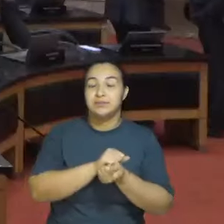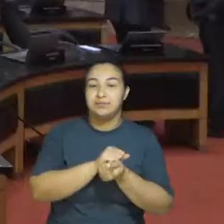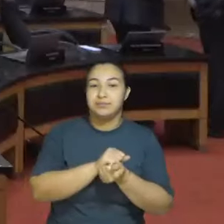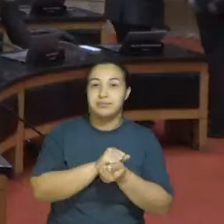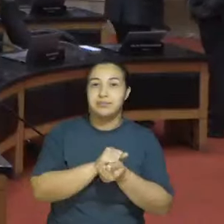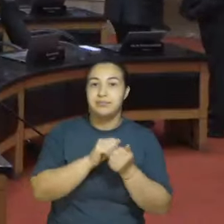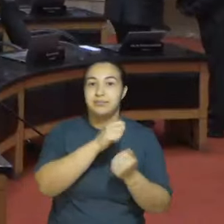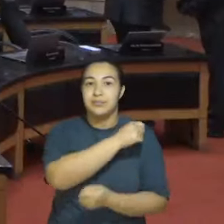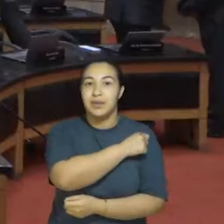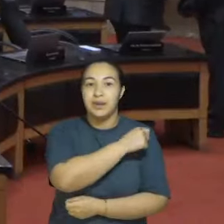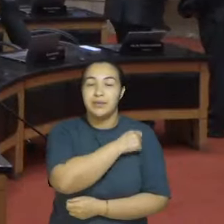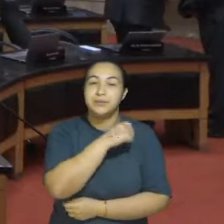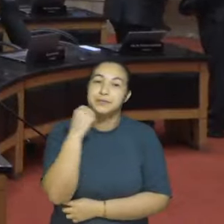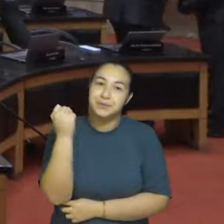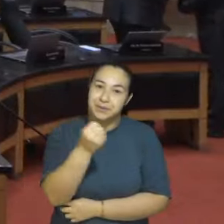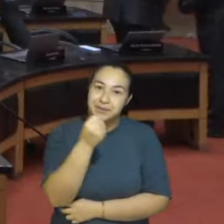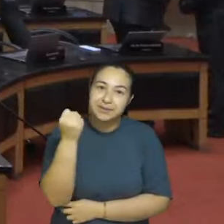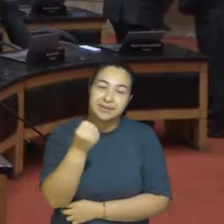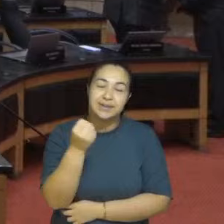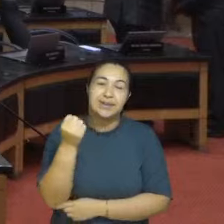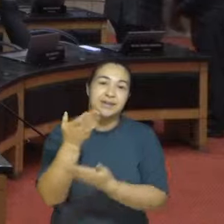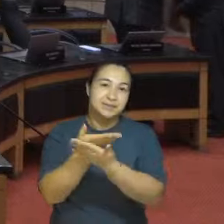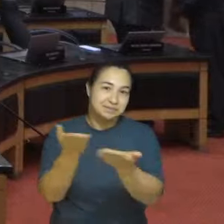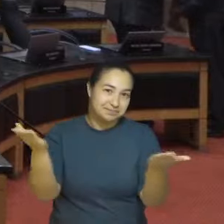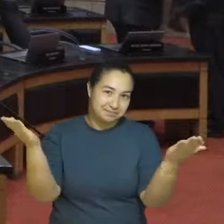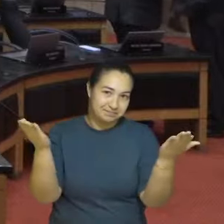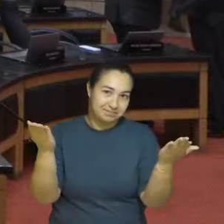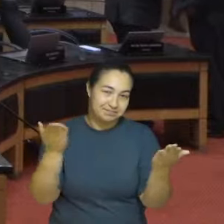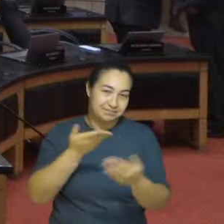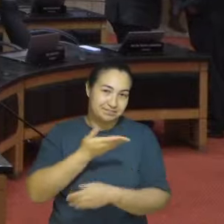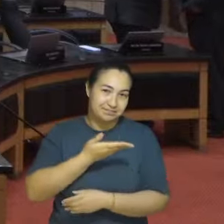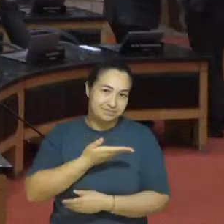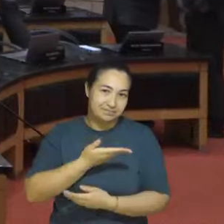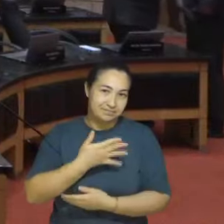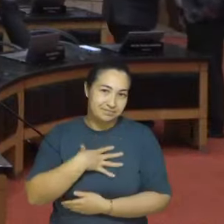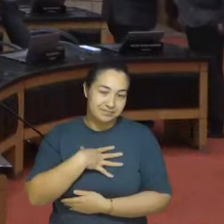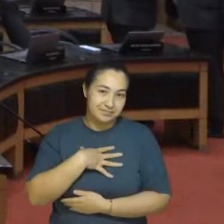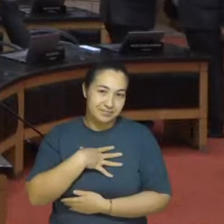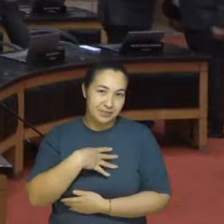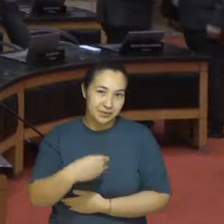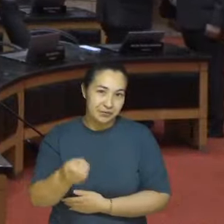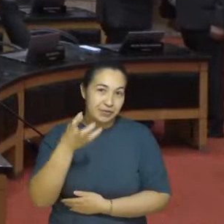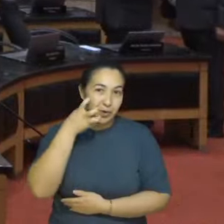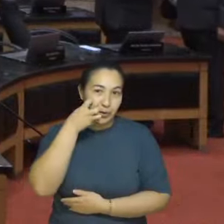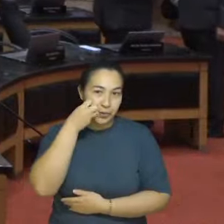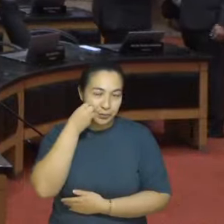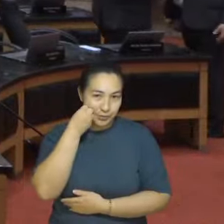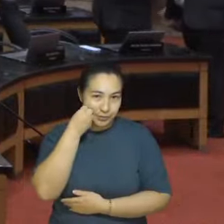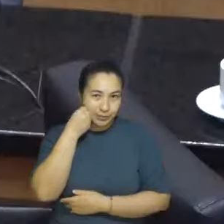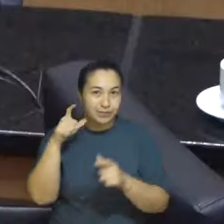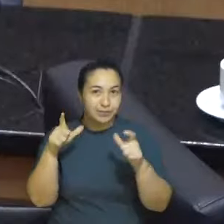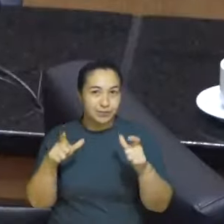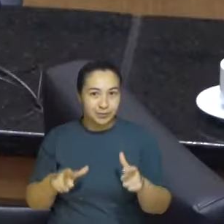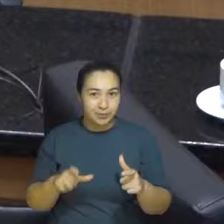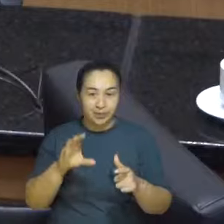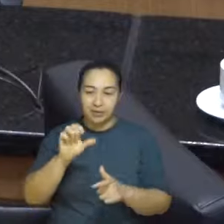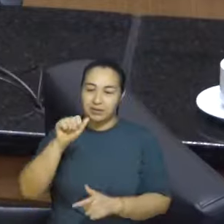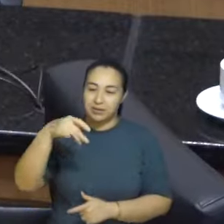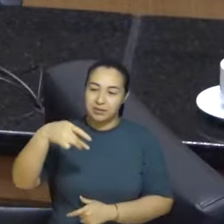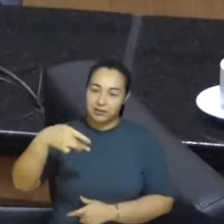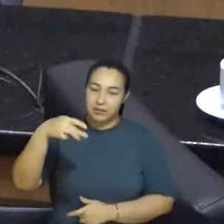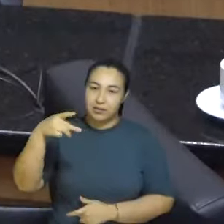estudantes, e desejar muito sucesso aos meus queridos afiliados aí do terceirão da Escola Major de Campo Belo do Sul, e sejam